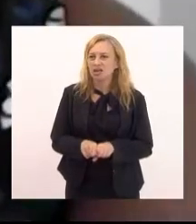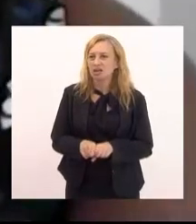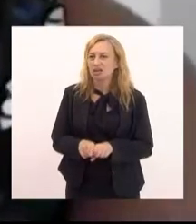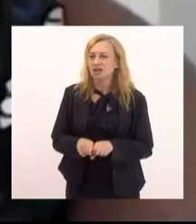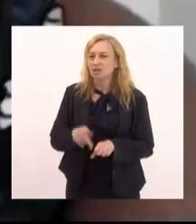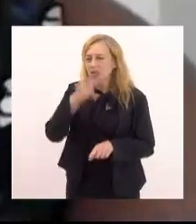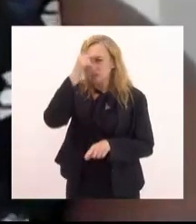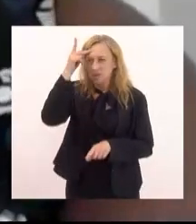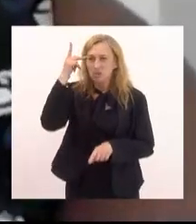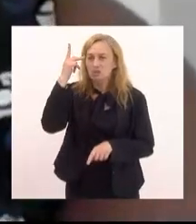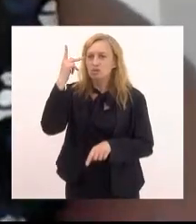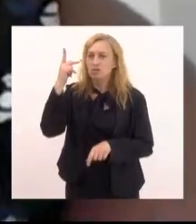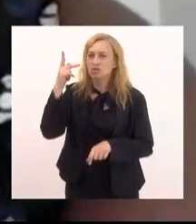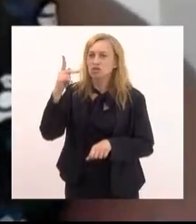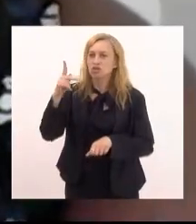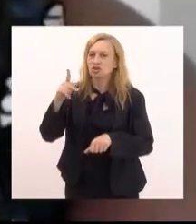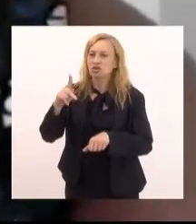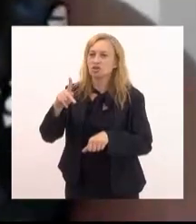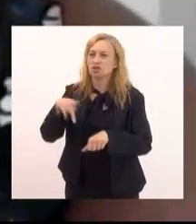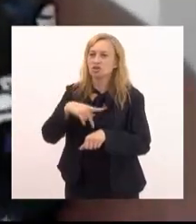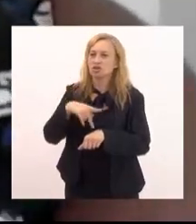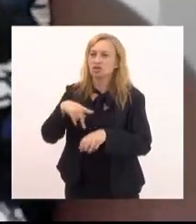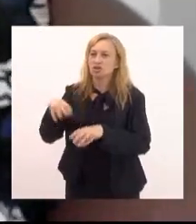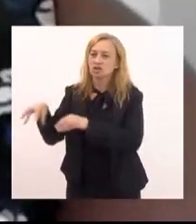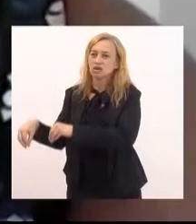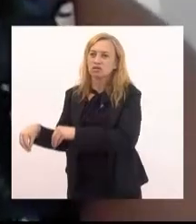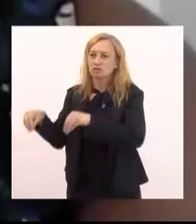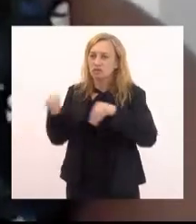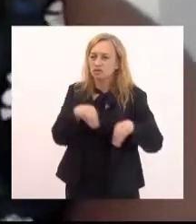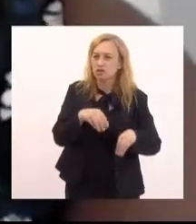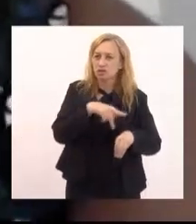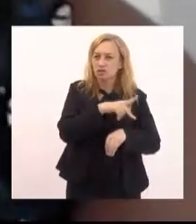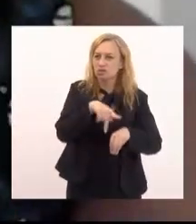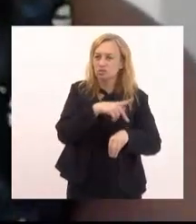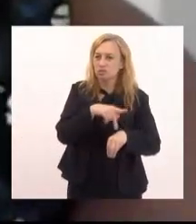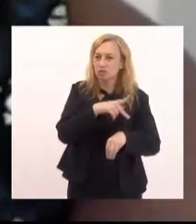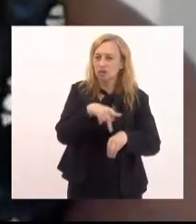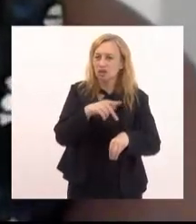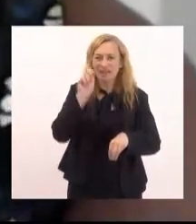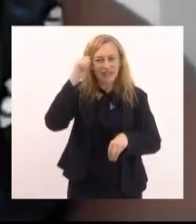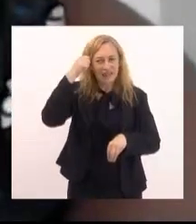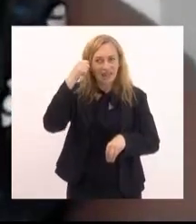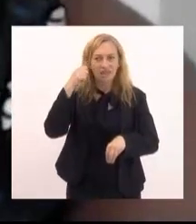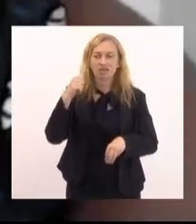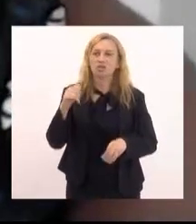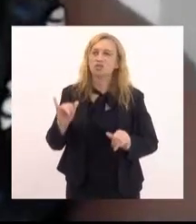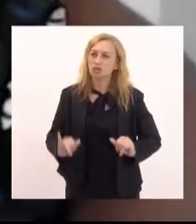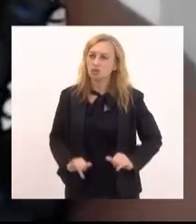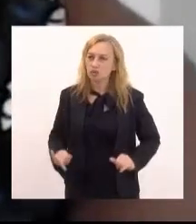socióloga Vilma Reis, são os refugiados que são abjetos